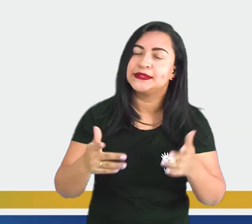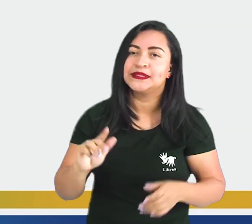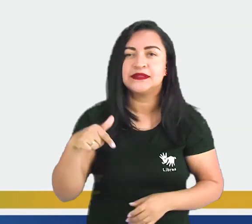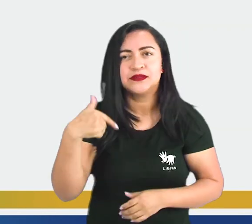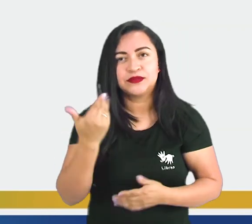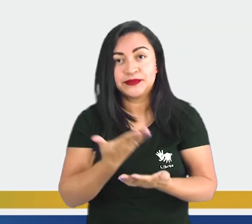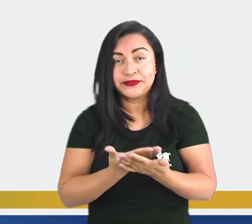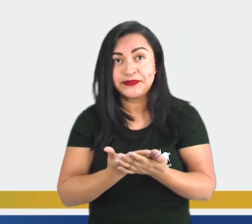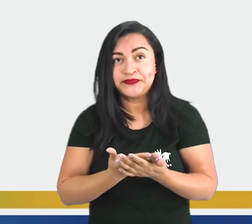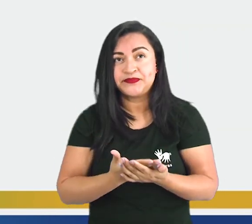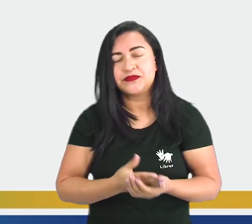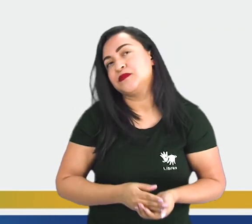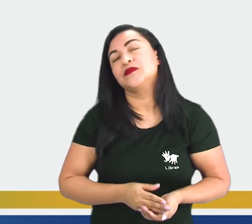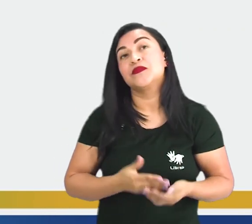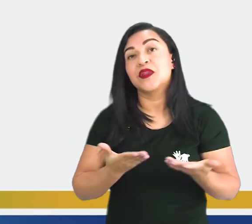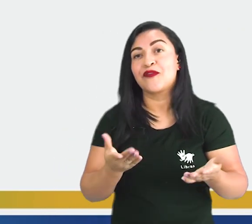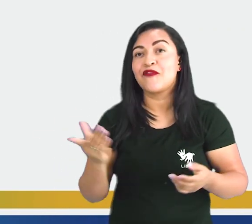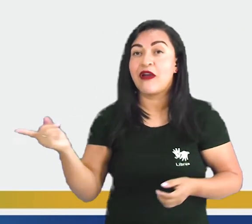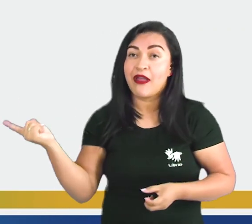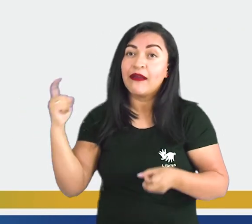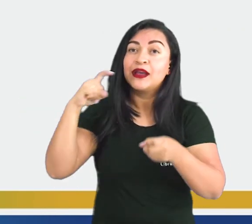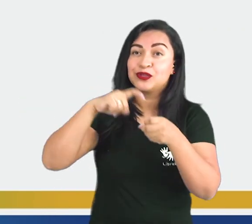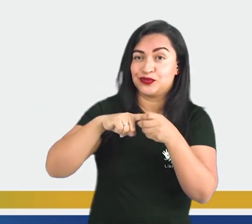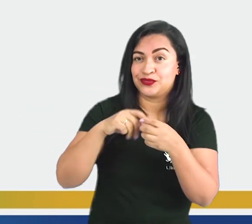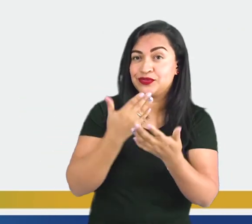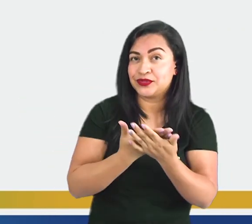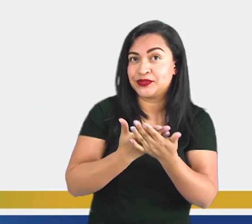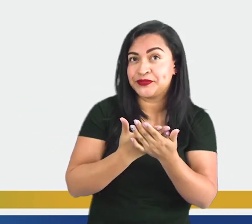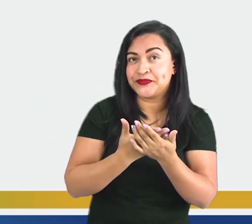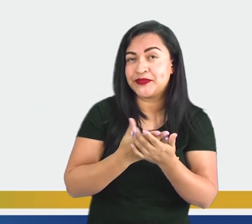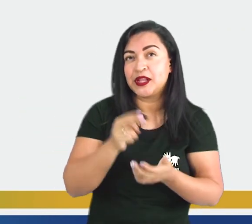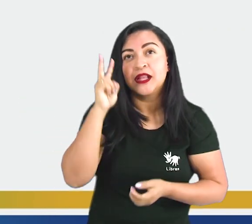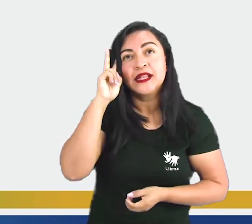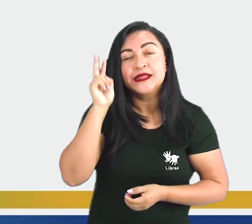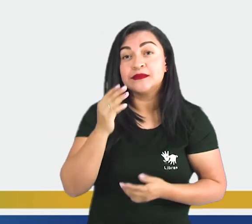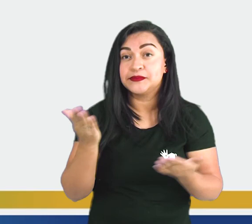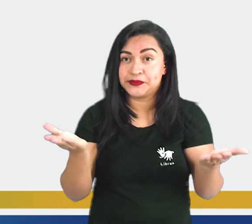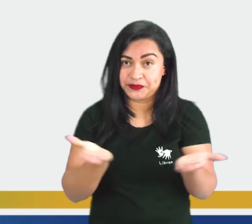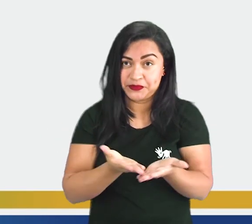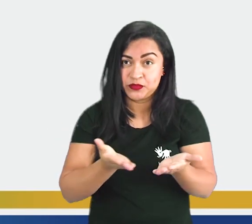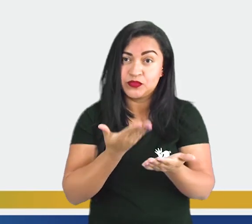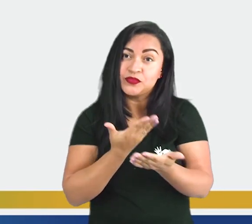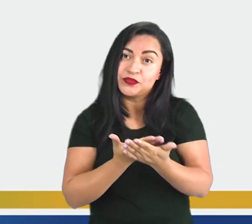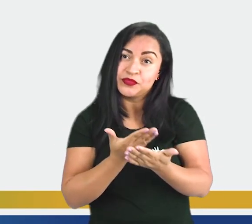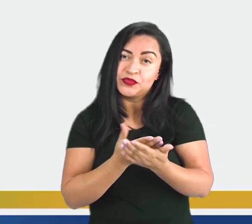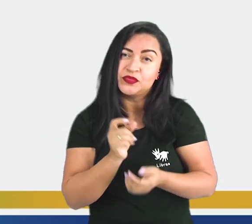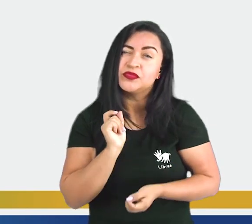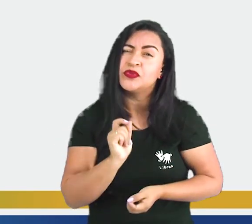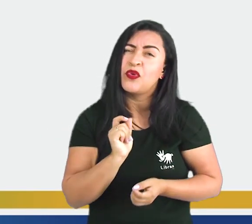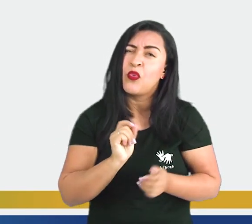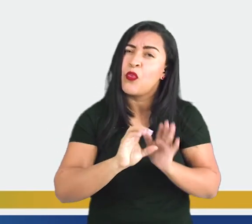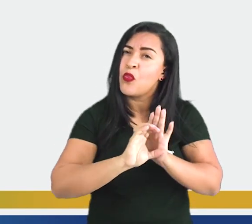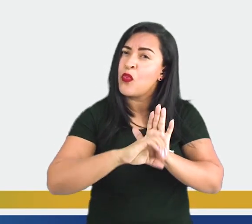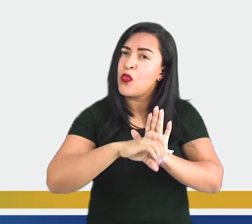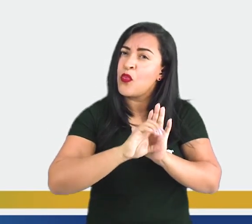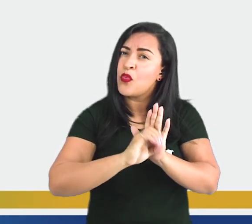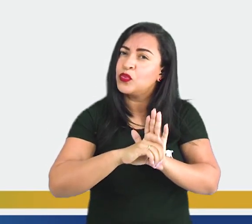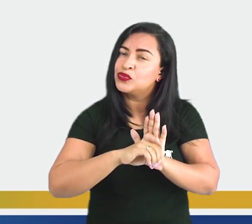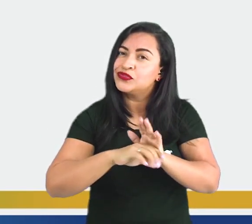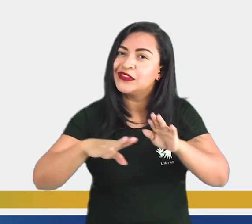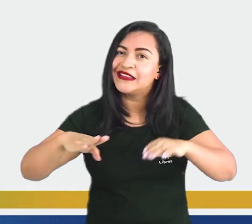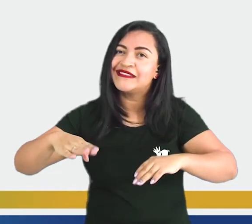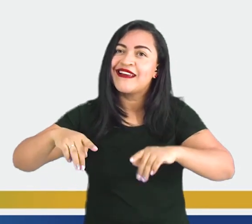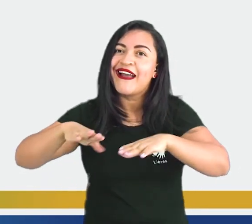Então, retomando o que a gente viu hoje. Lembre-se que hoje nós estudamos sobre o que significa a área de